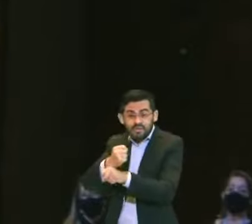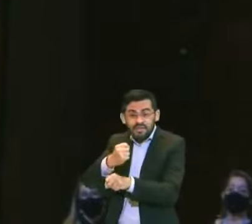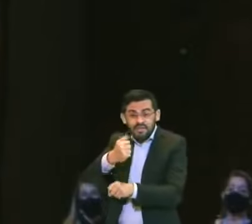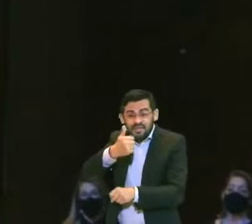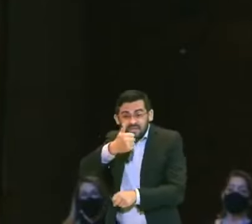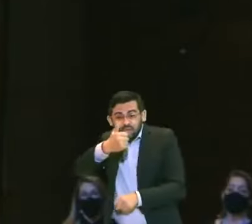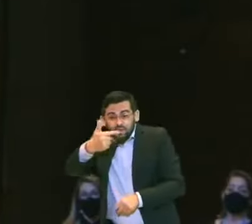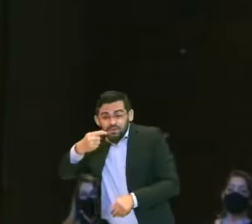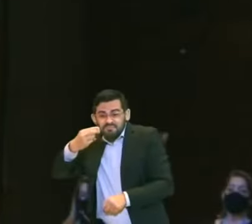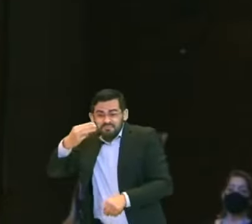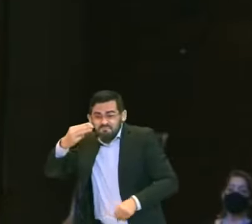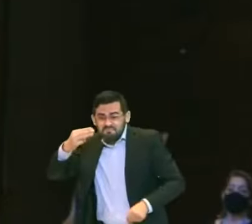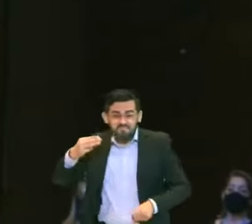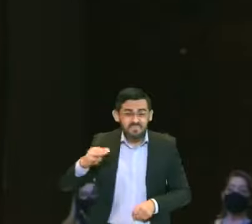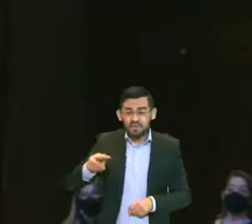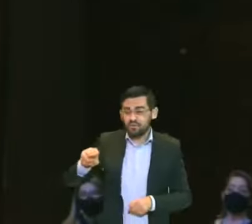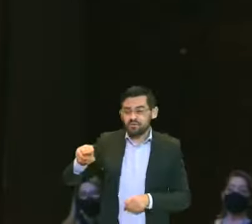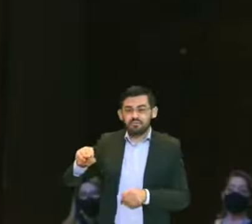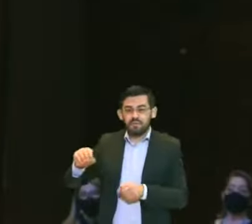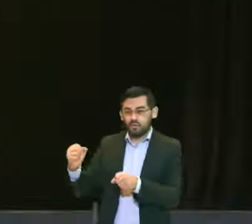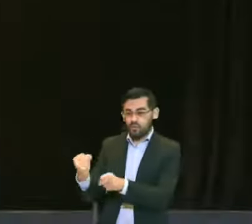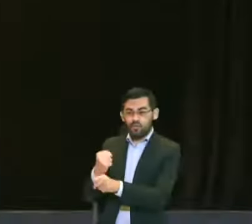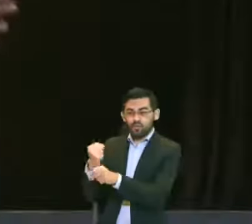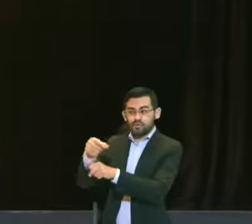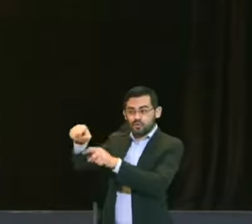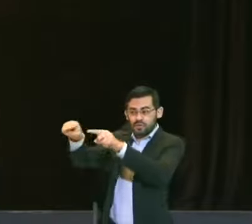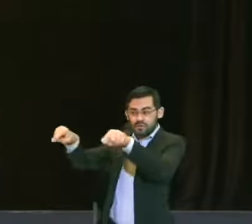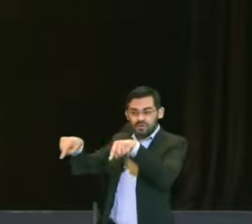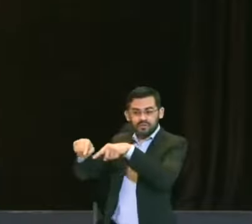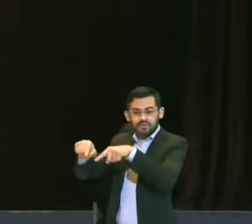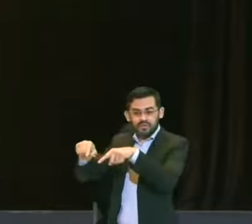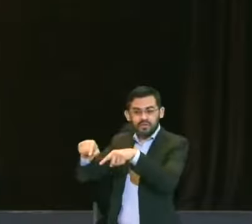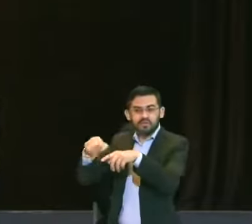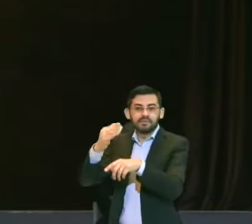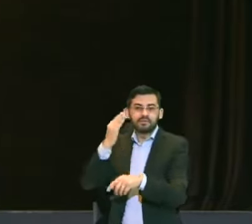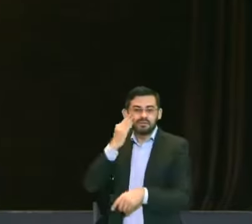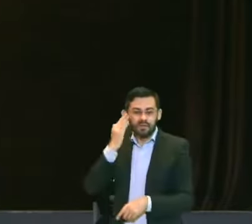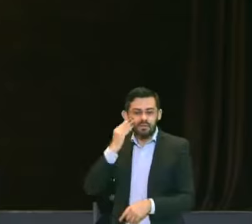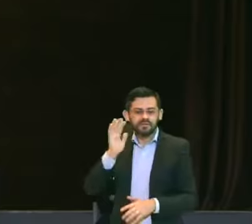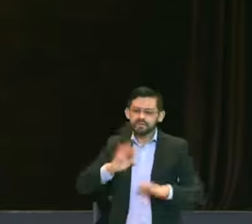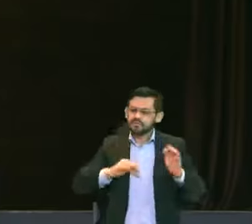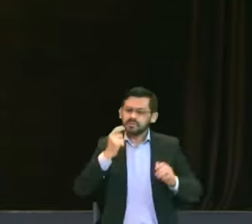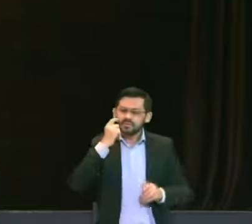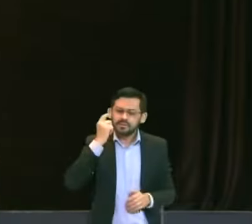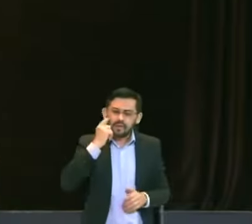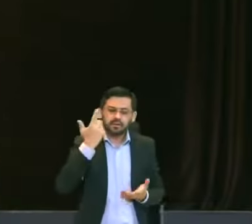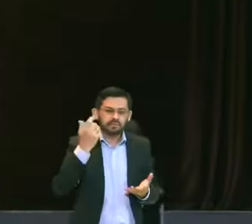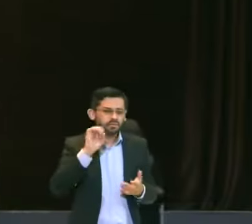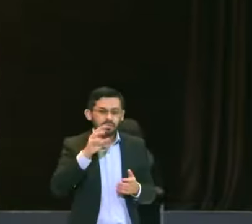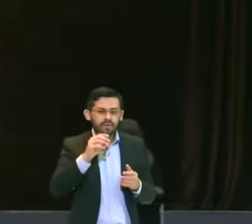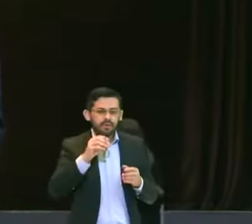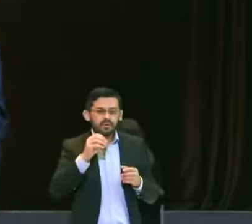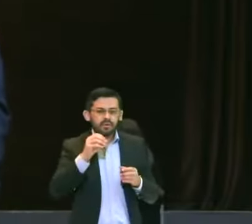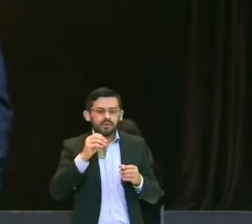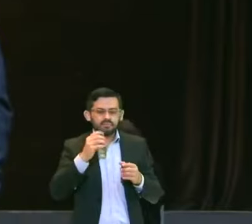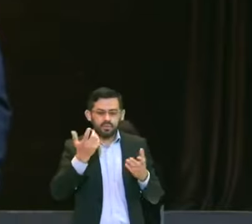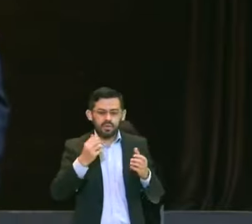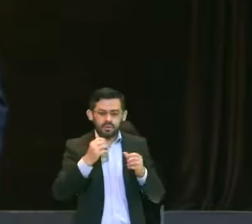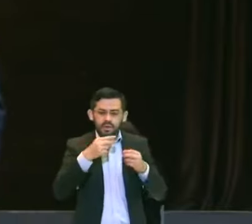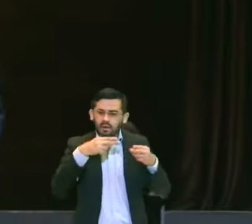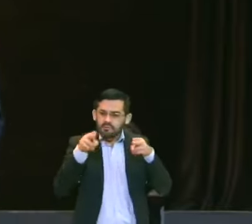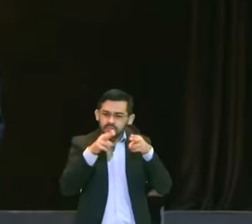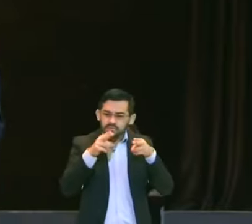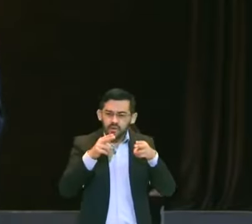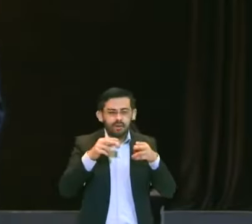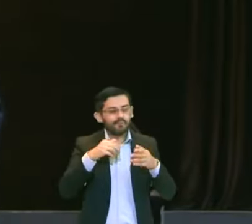uma coisa absurda. Eu achei que ele ia colocar à disposição para a gente gravar a música. A minha mãe faleceu, passou